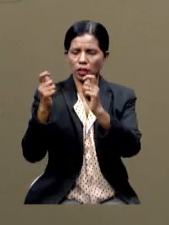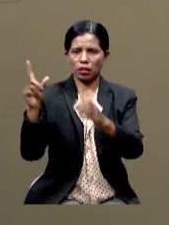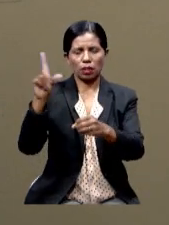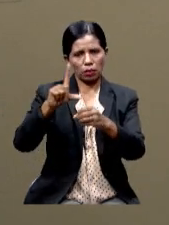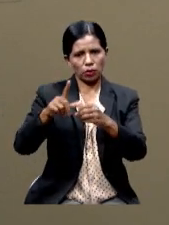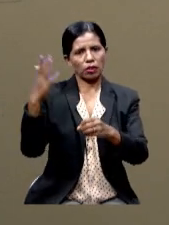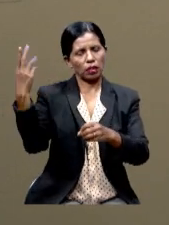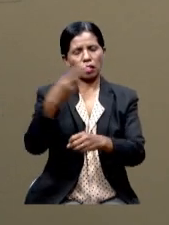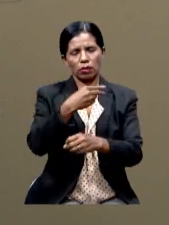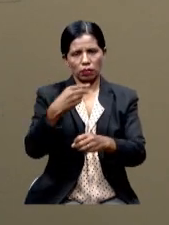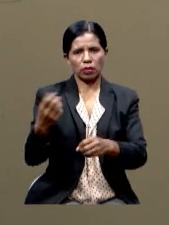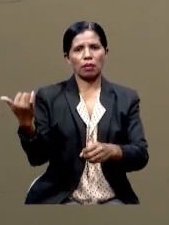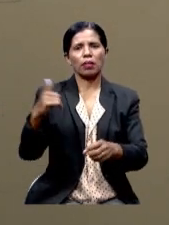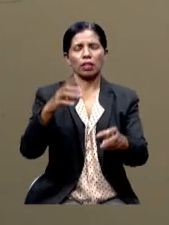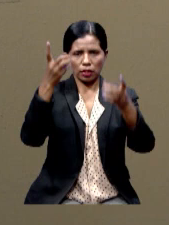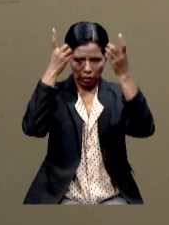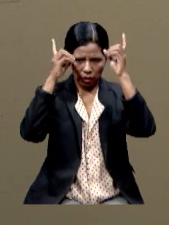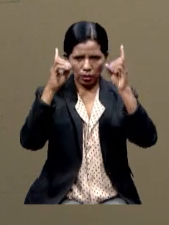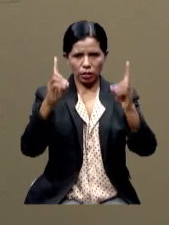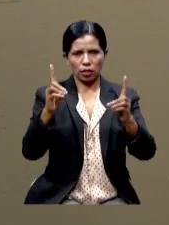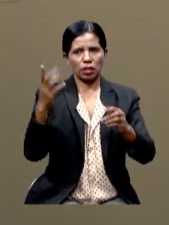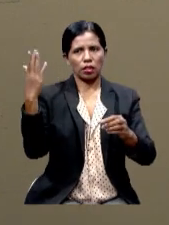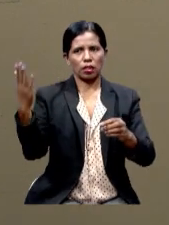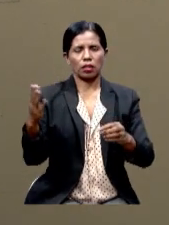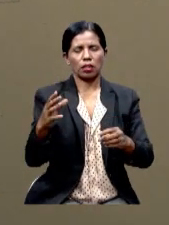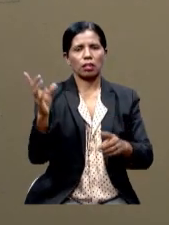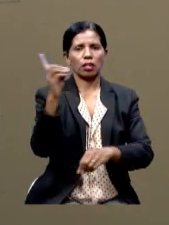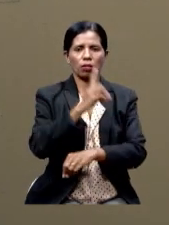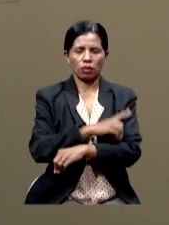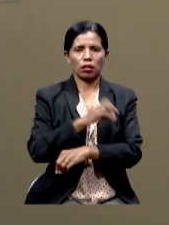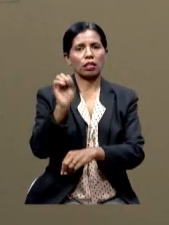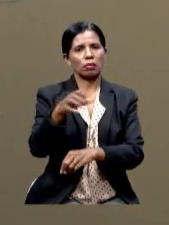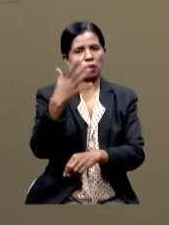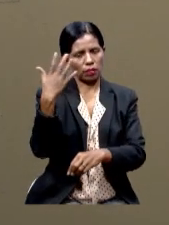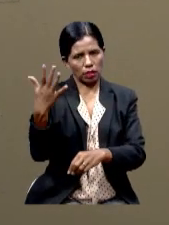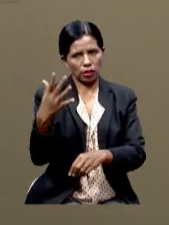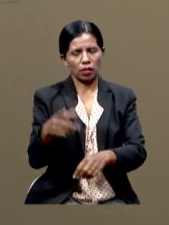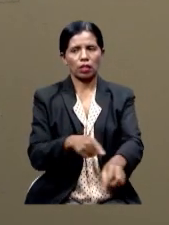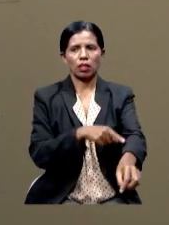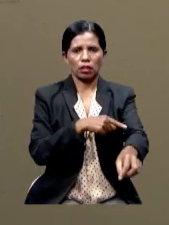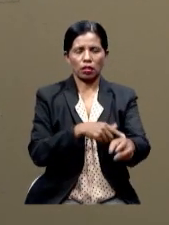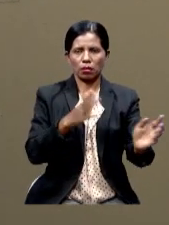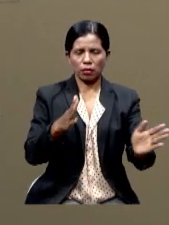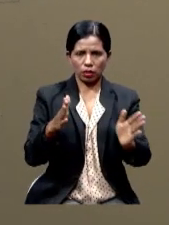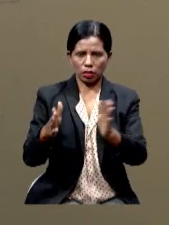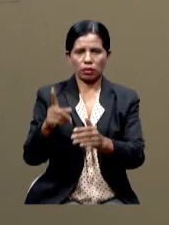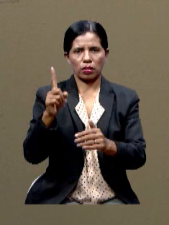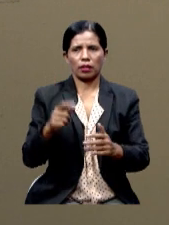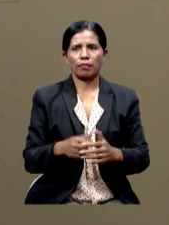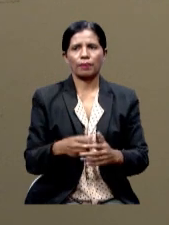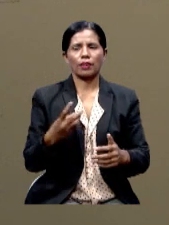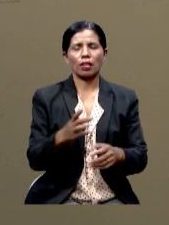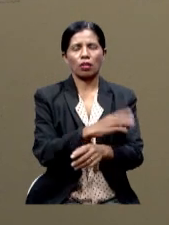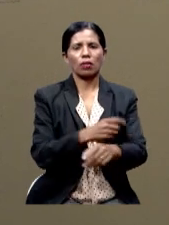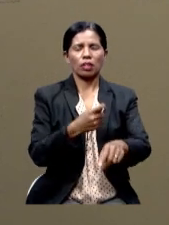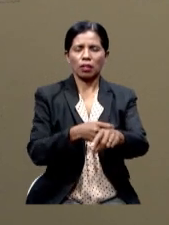padrão da se define no bar, será mínimo 15 dias. Agora, temos o processo de então, de